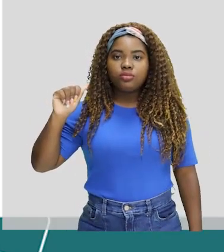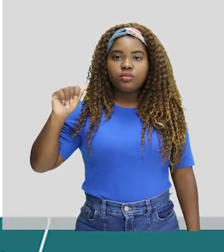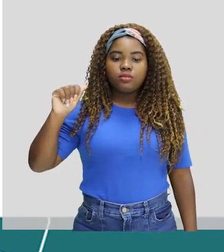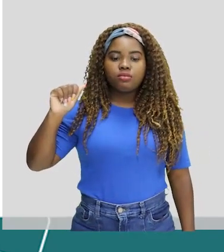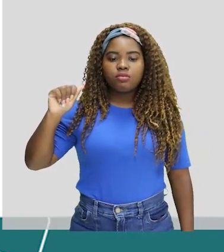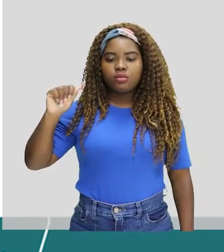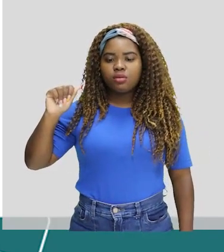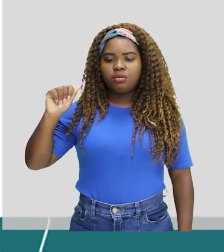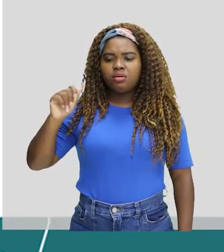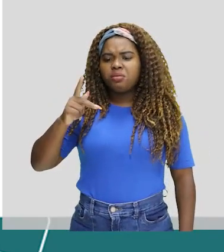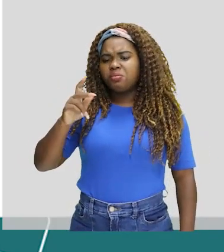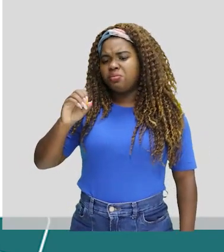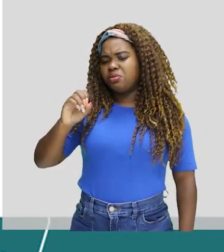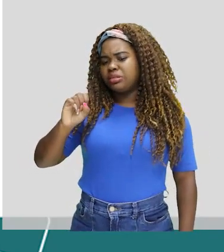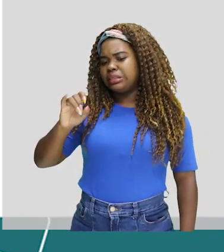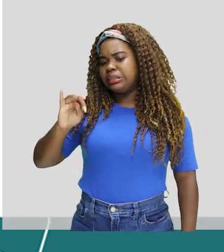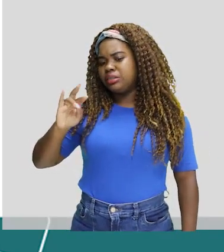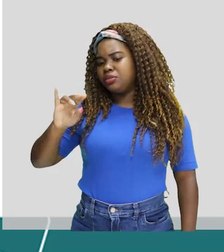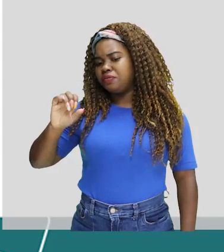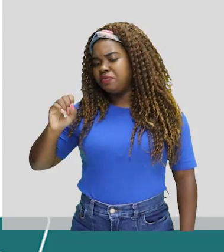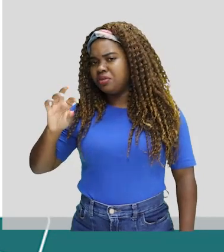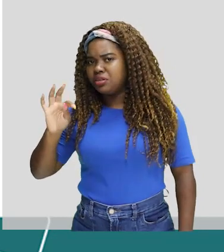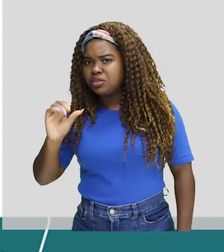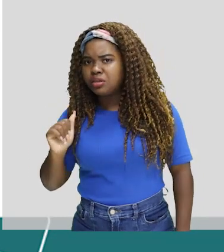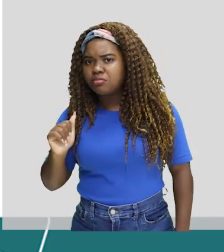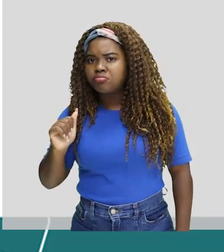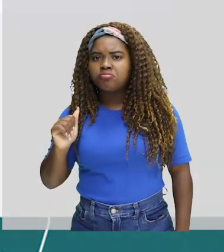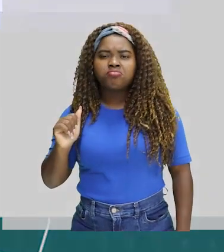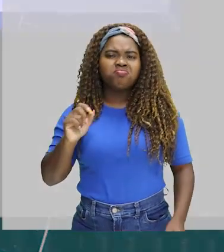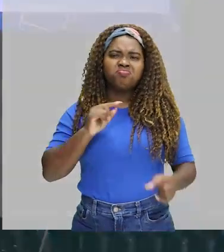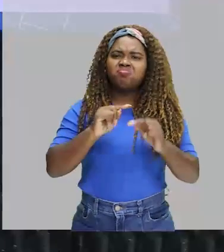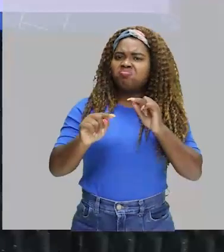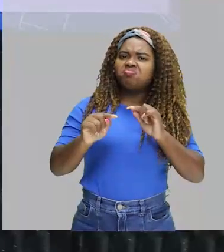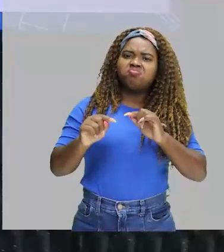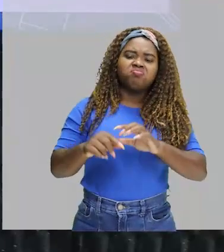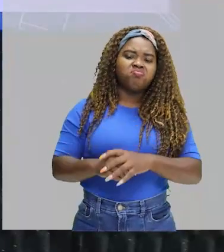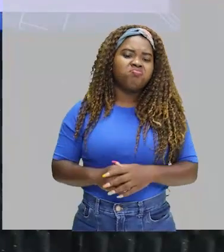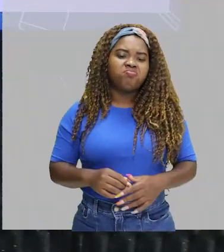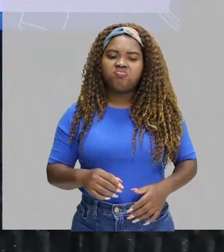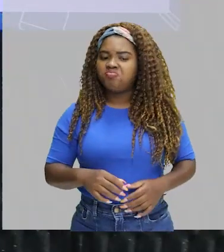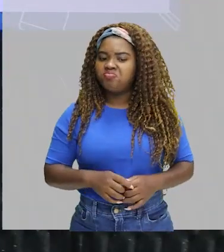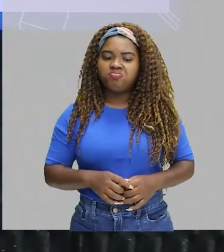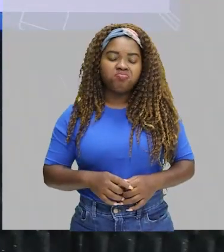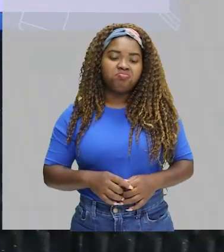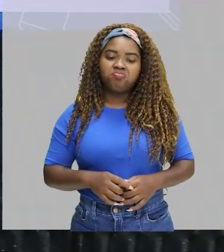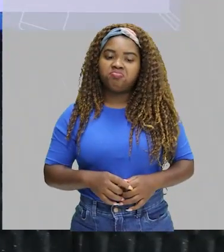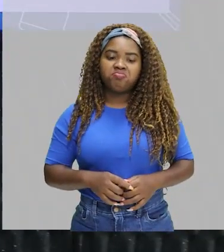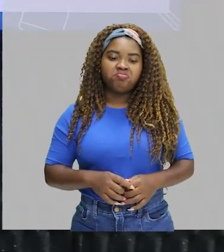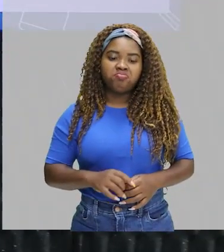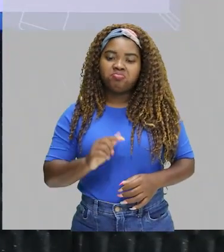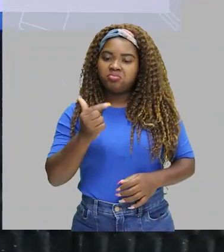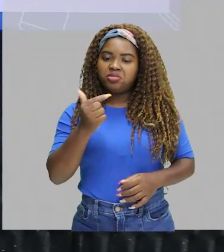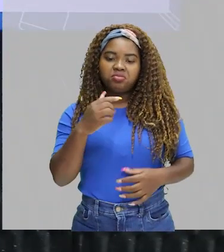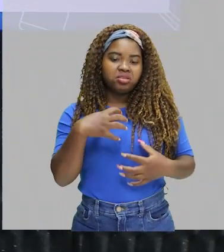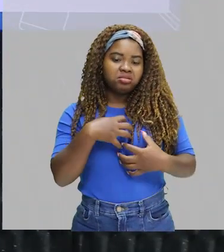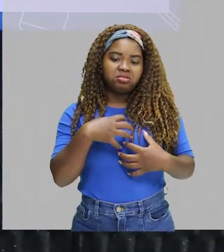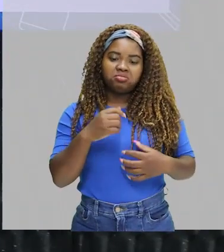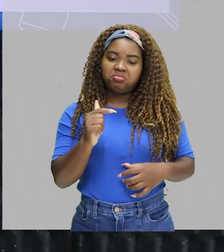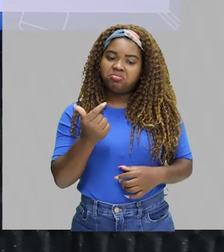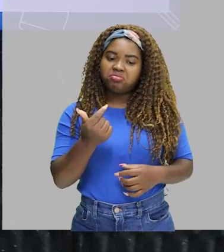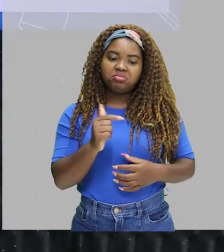positivista. Não, positivismo, Augusto Comte, Durkheim, não é isso, porque está falando